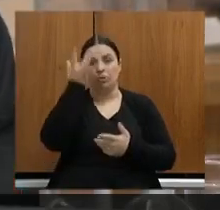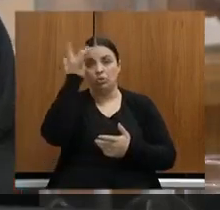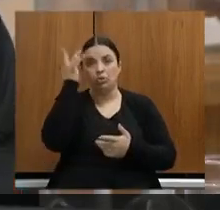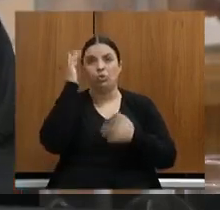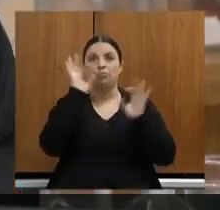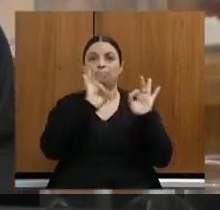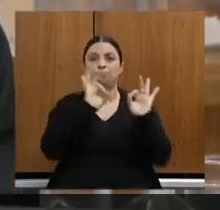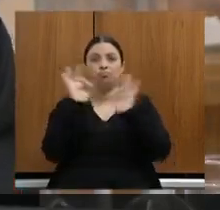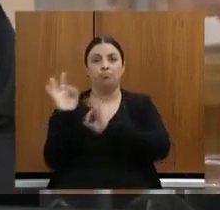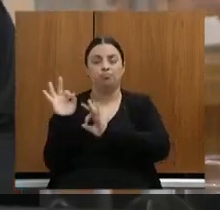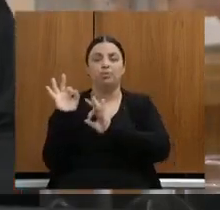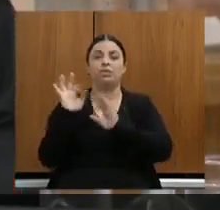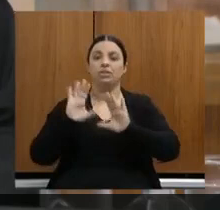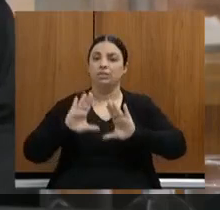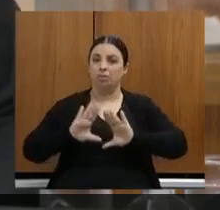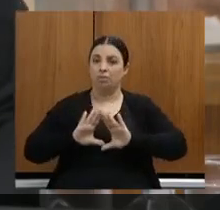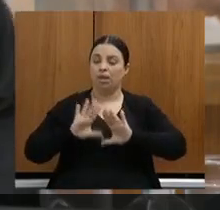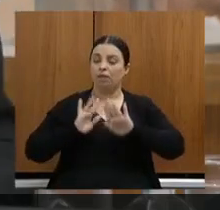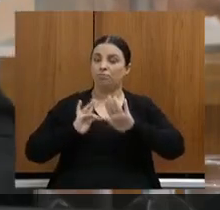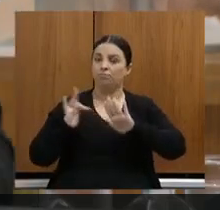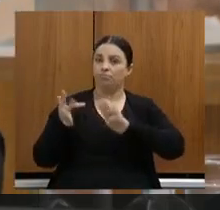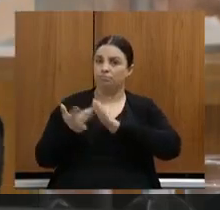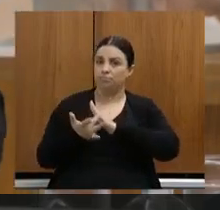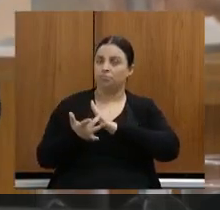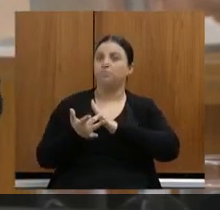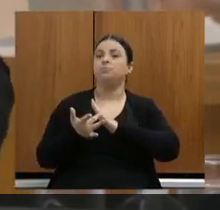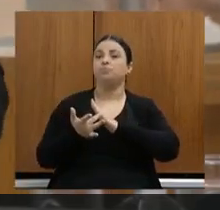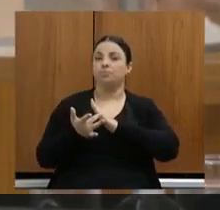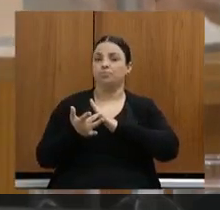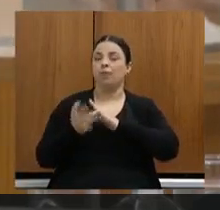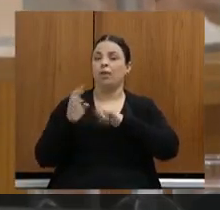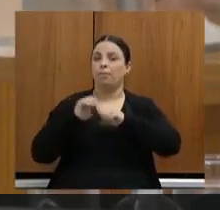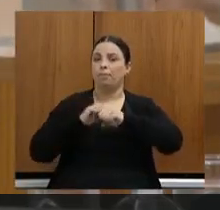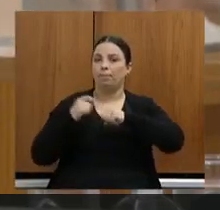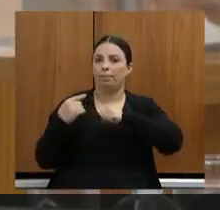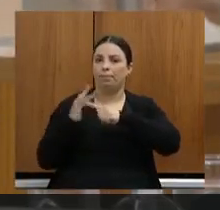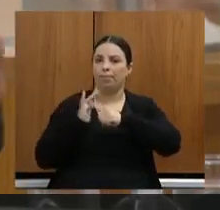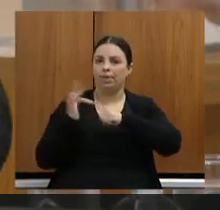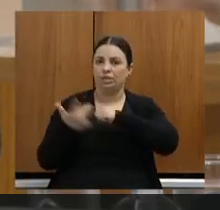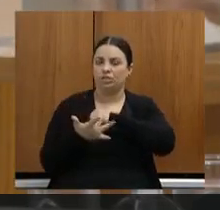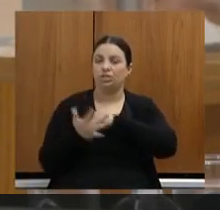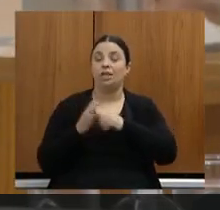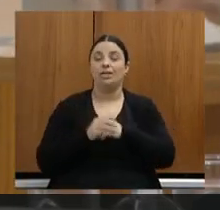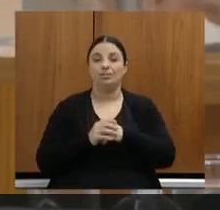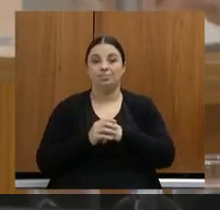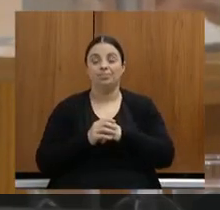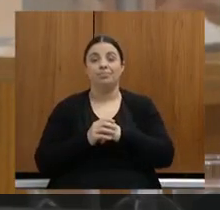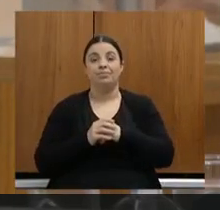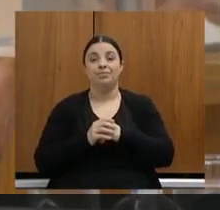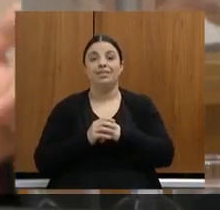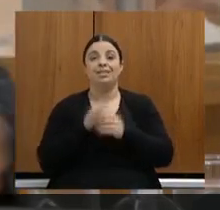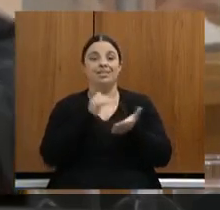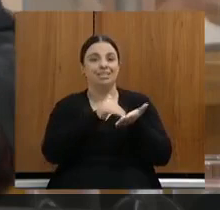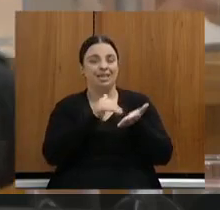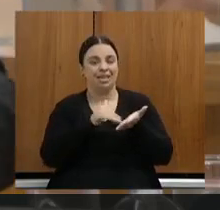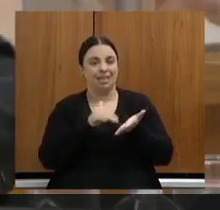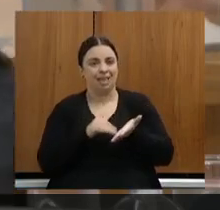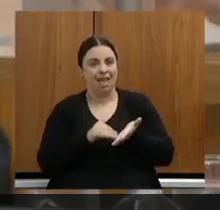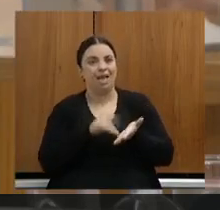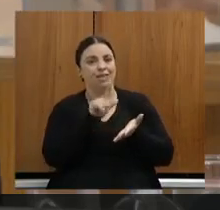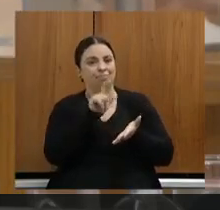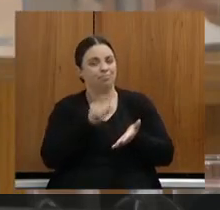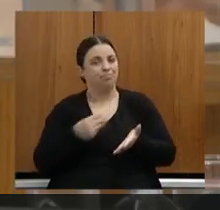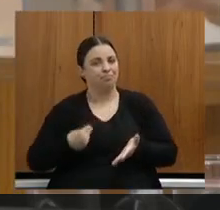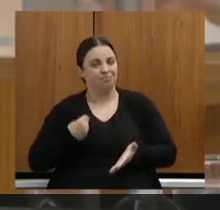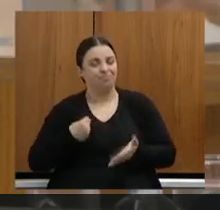assembleia e as medidas de trás secretary Ana Maria Valentim com satisfação está aqui na sua